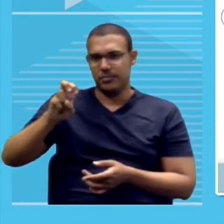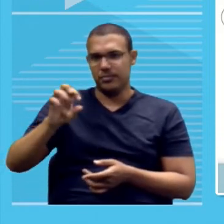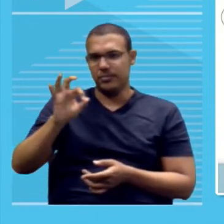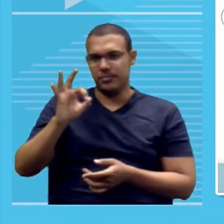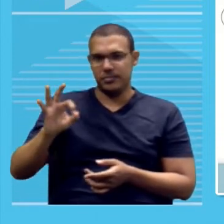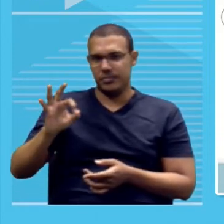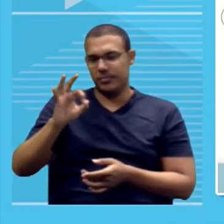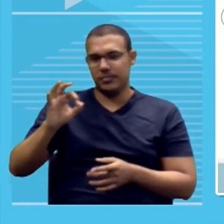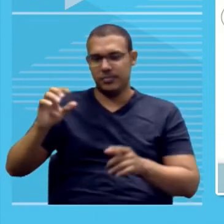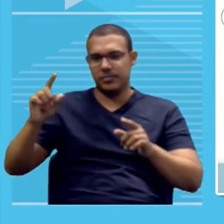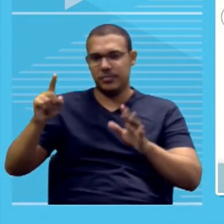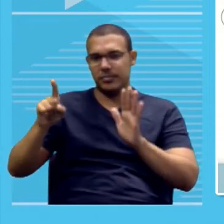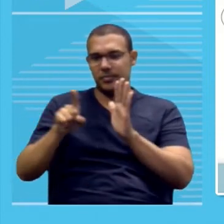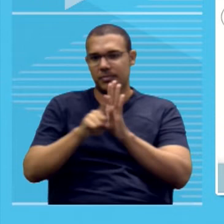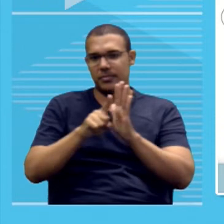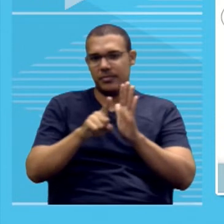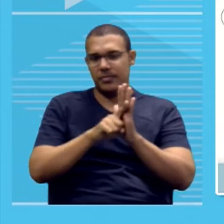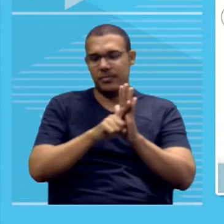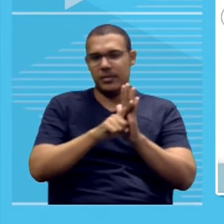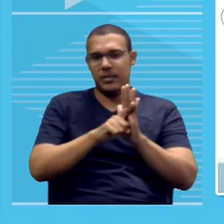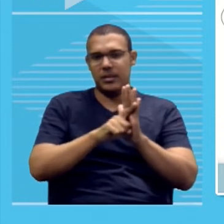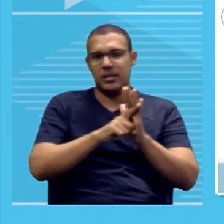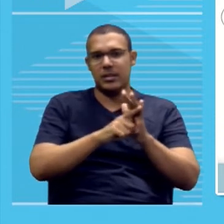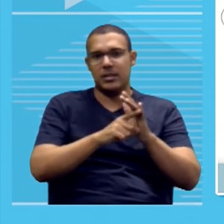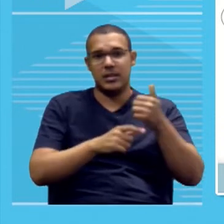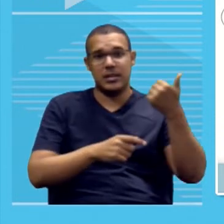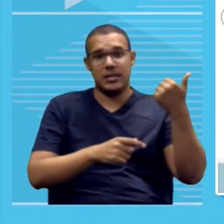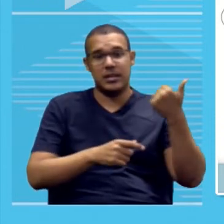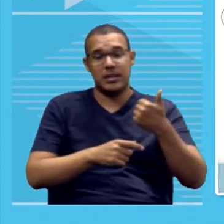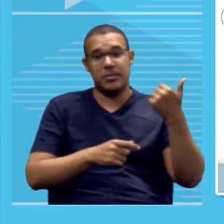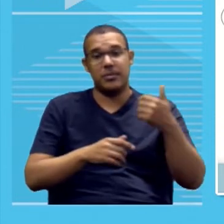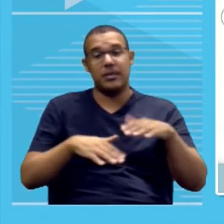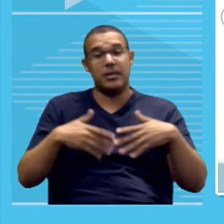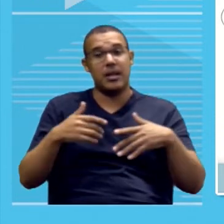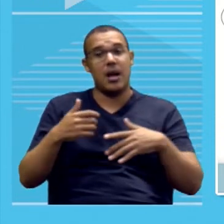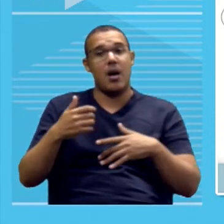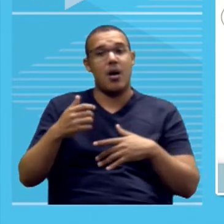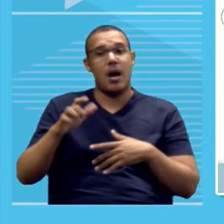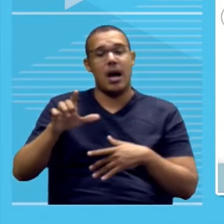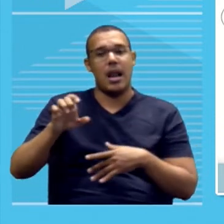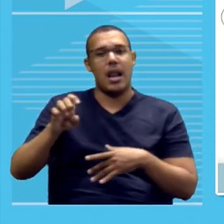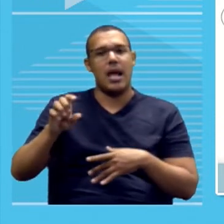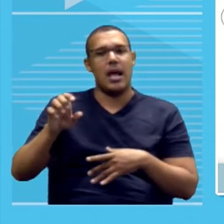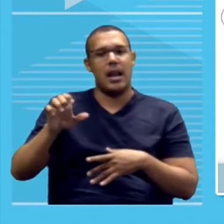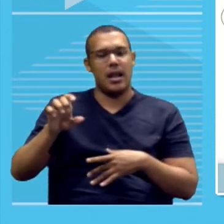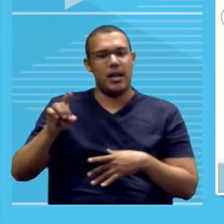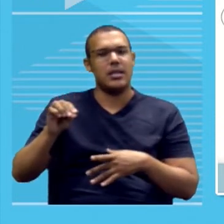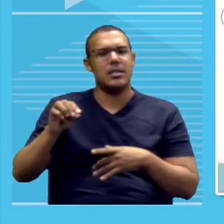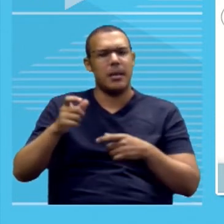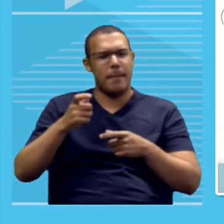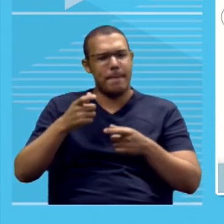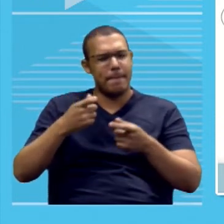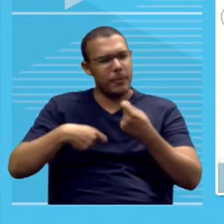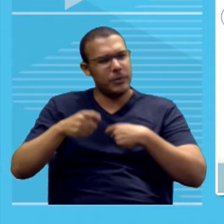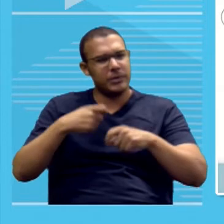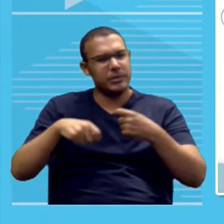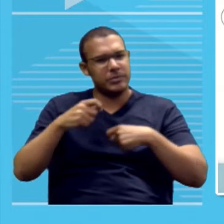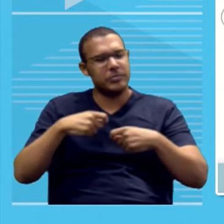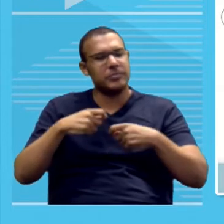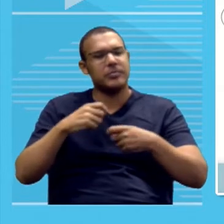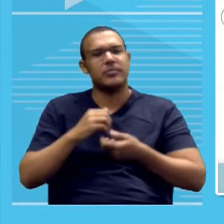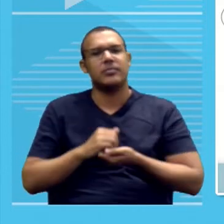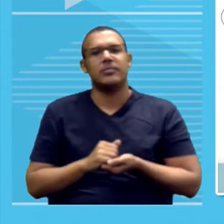95% menos do que a lâmpada comum. Então, ela é muito econômica. Ó. Ela é muito econômica nesse sentido. 3 pontinhos para